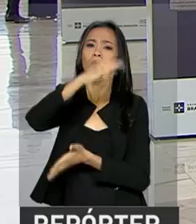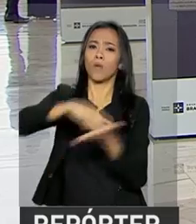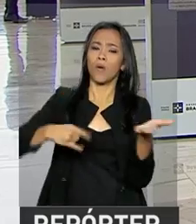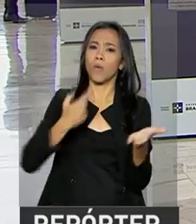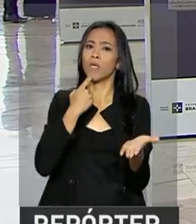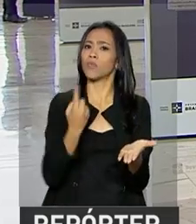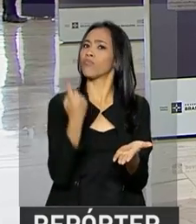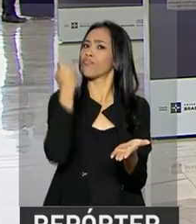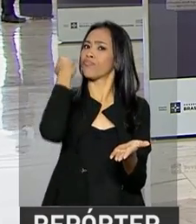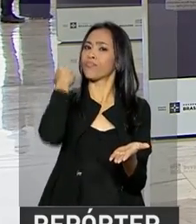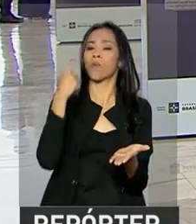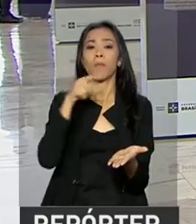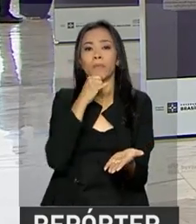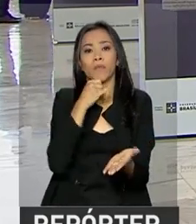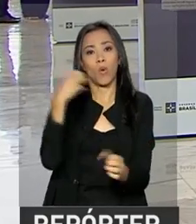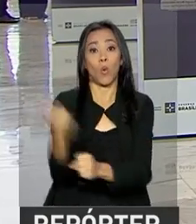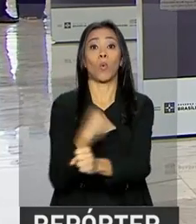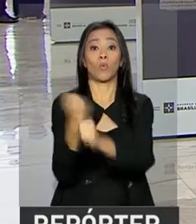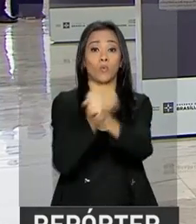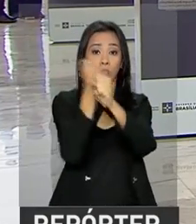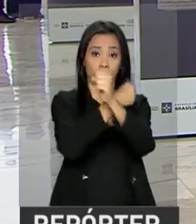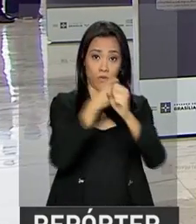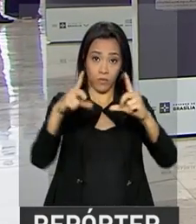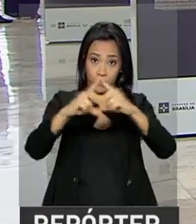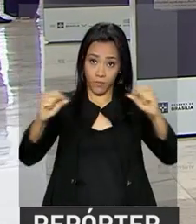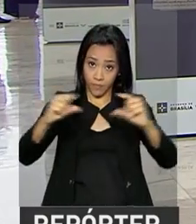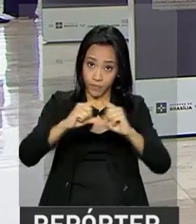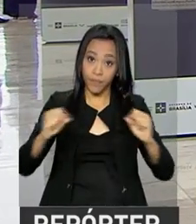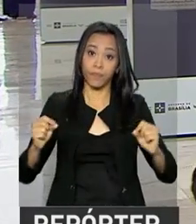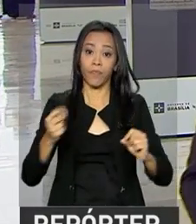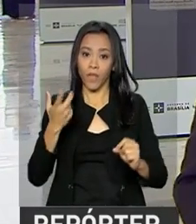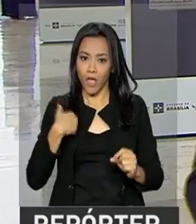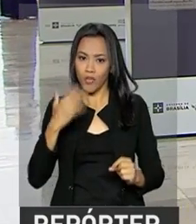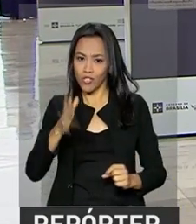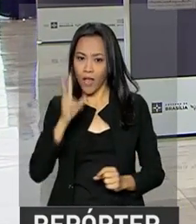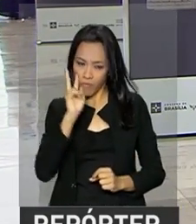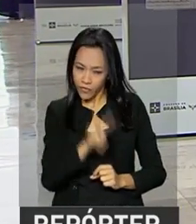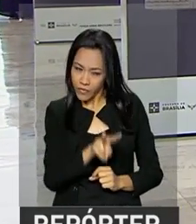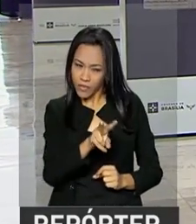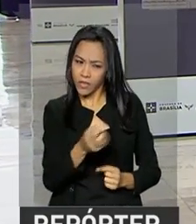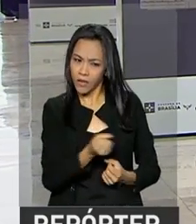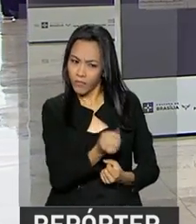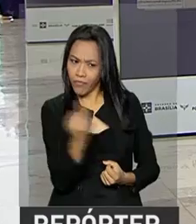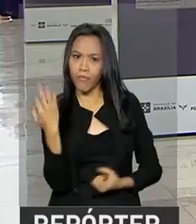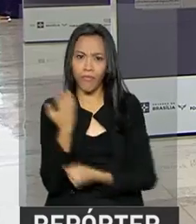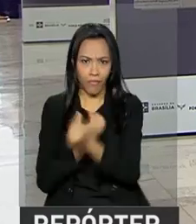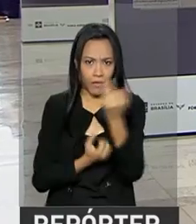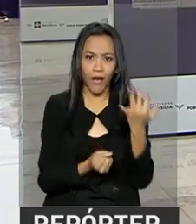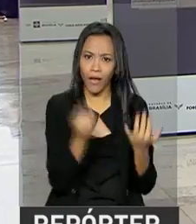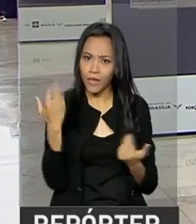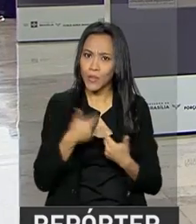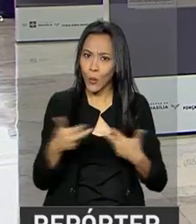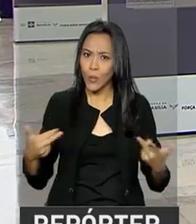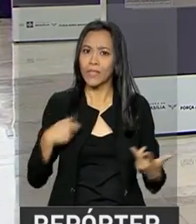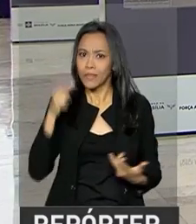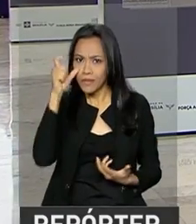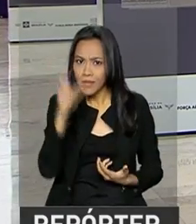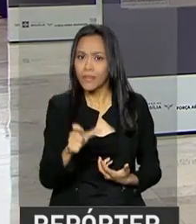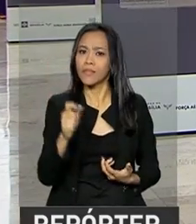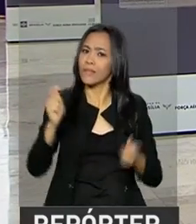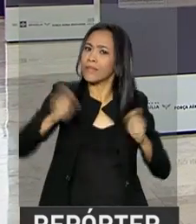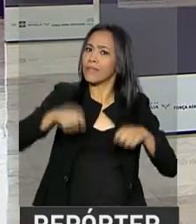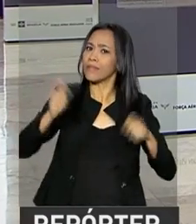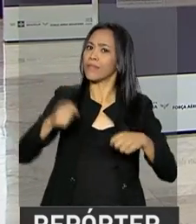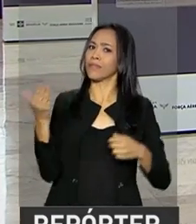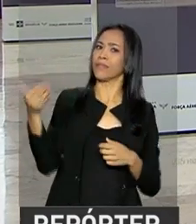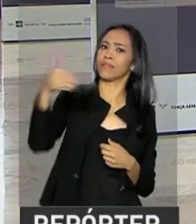período aqui da construção de Brasília eu tive a oportunidade de dar uma olhada aqui viu G tem muita coisa interessante vale a pena conferir